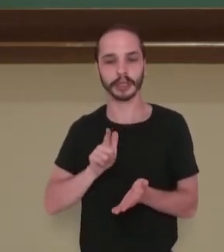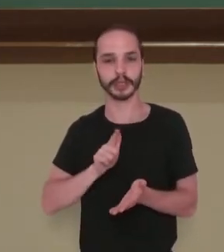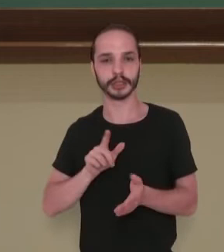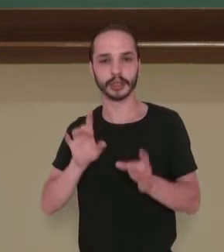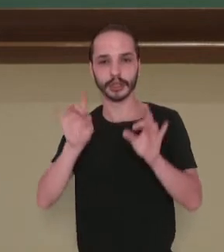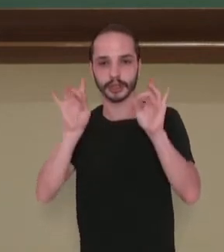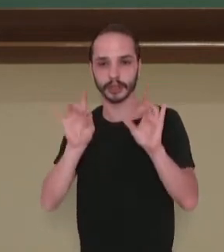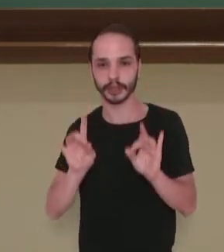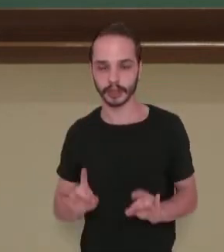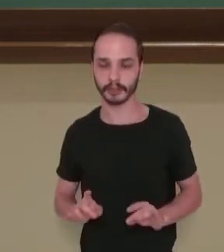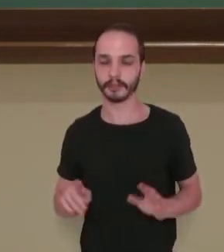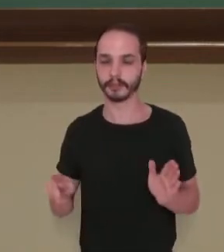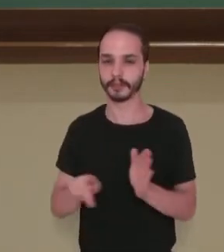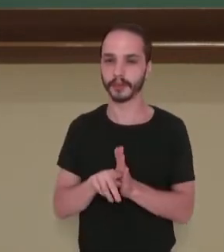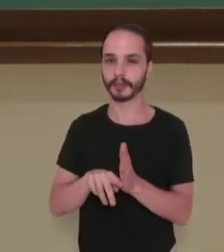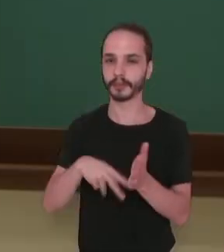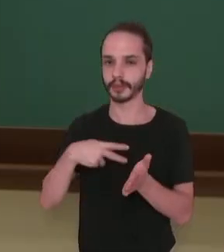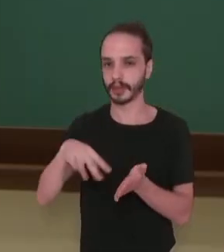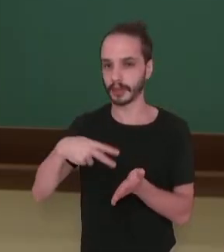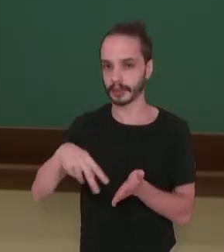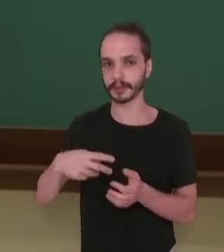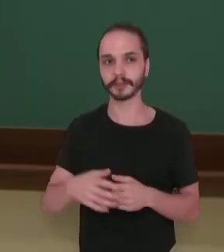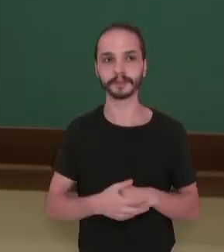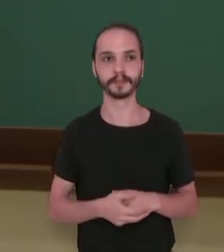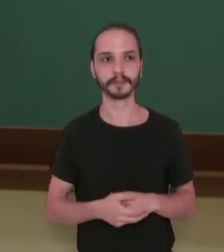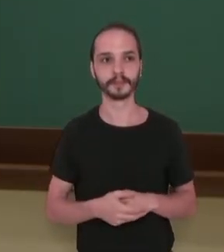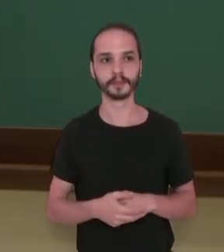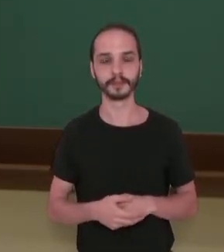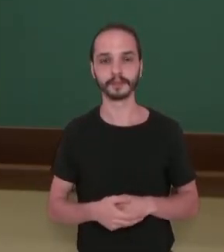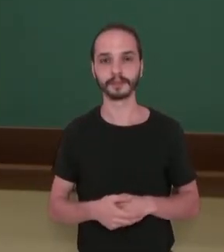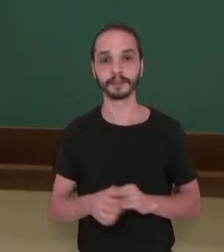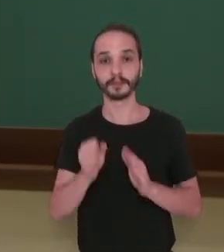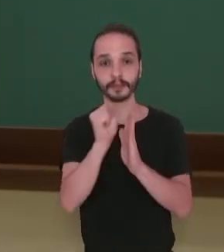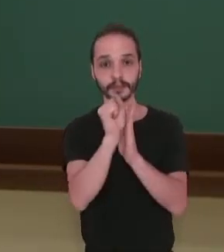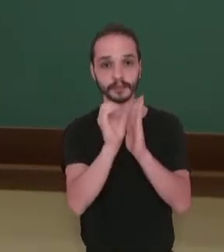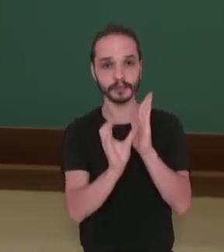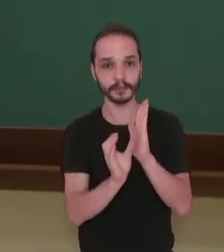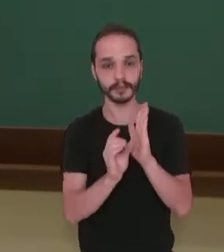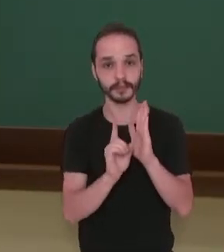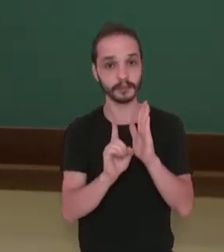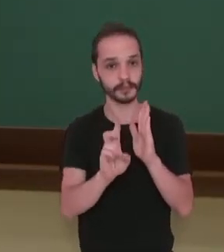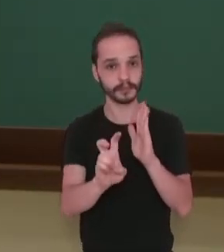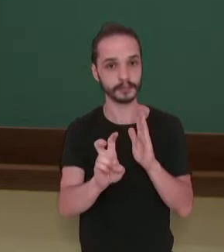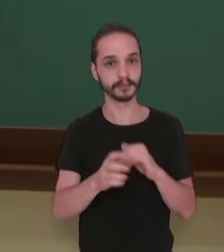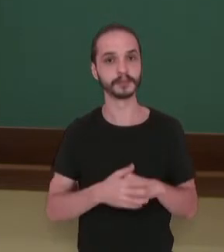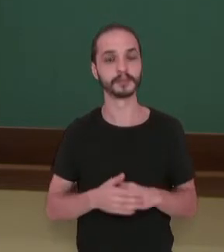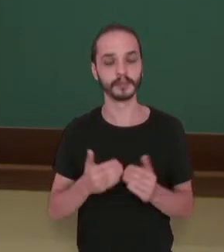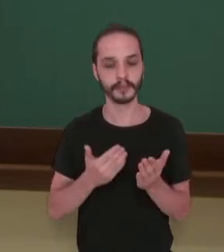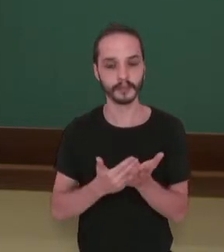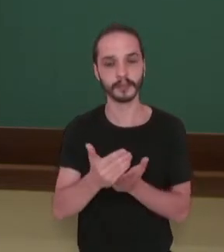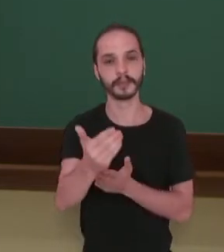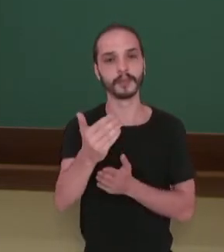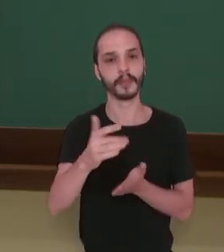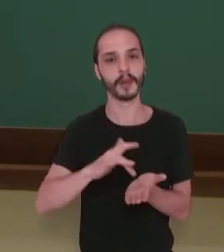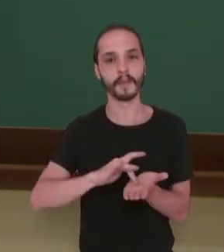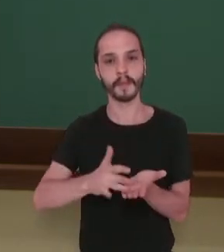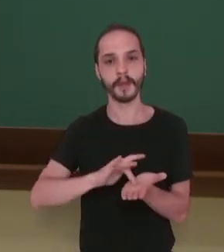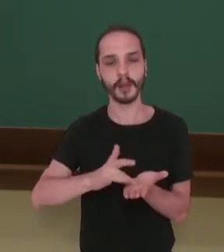um ideal de dança. Já no século XV, então surgiu o balé nas